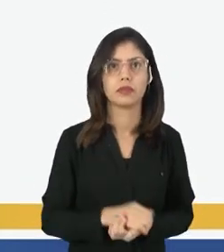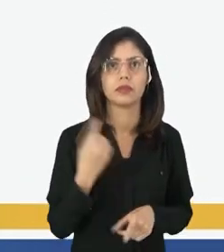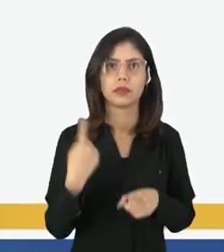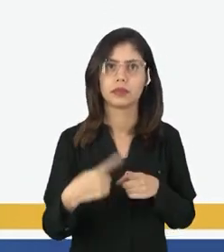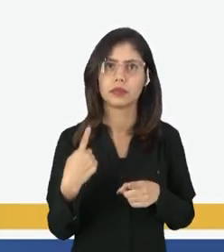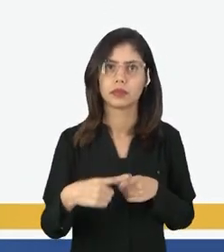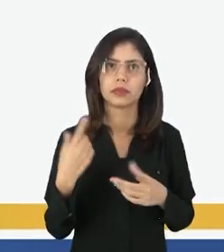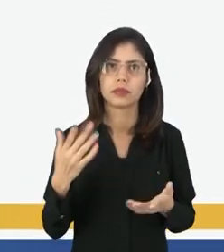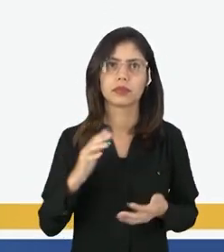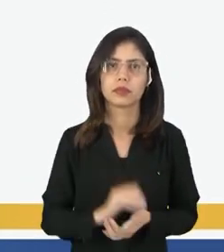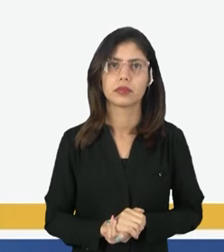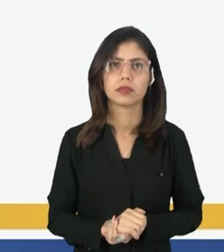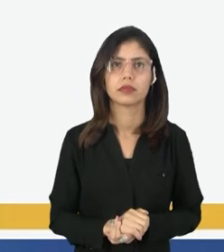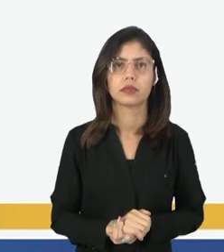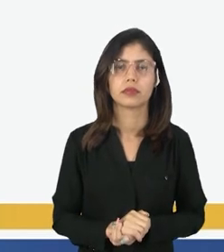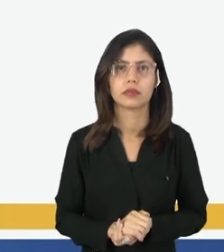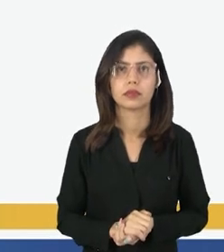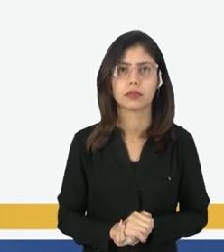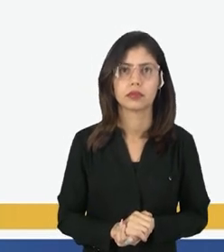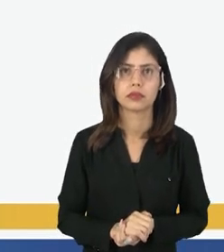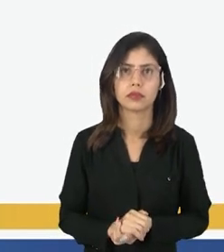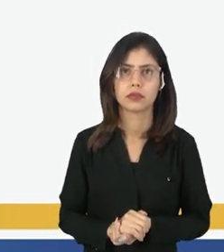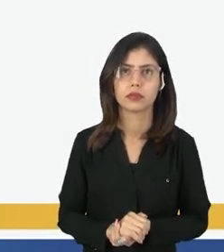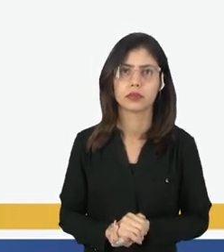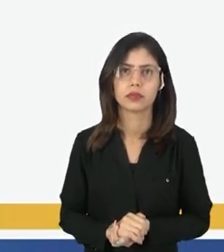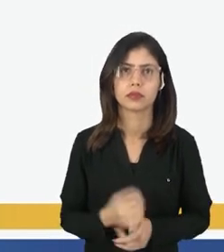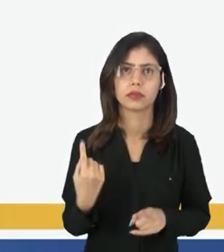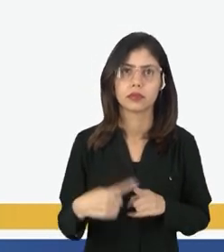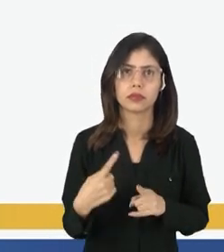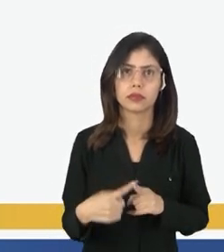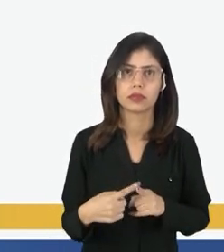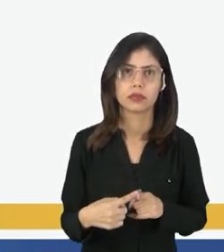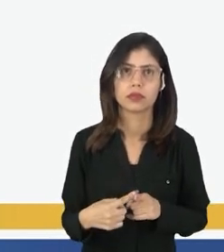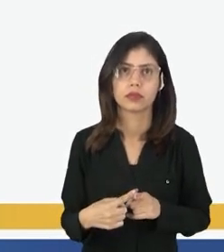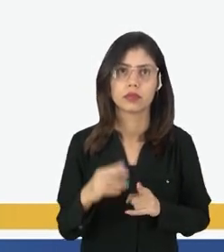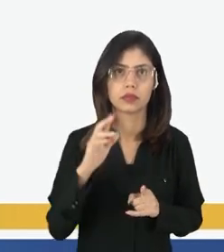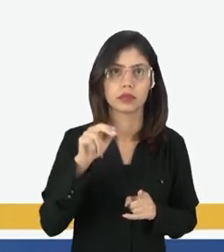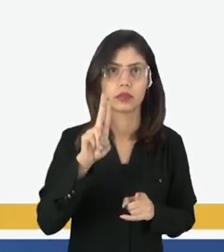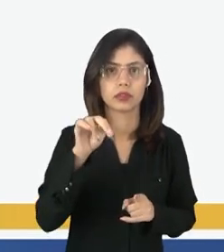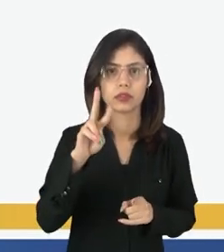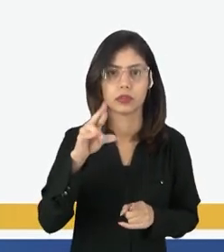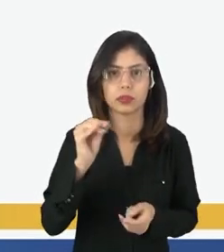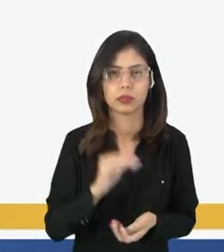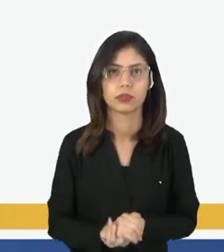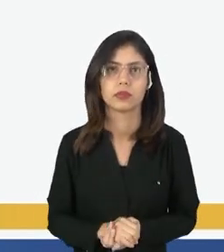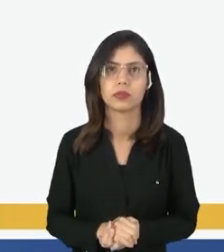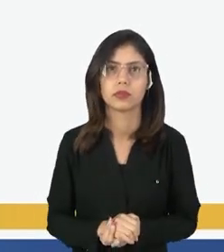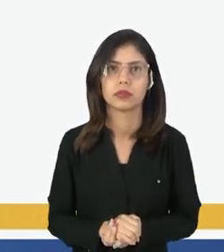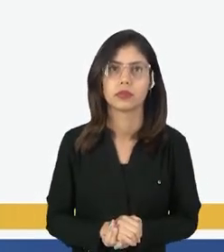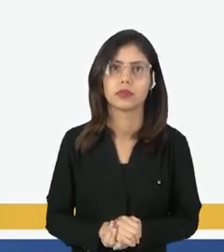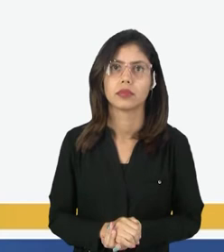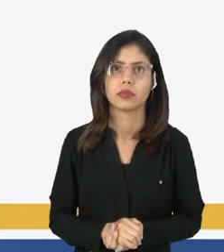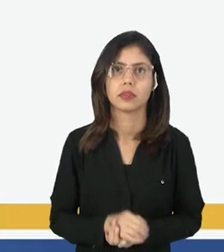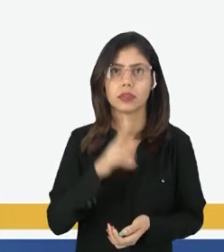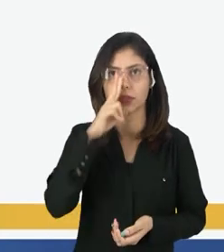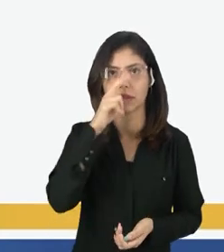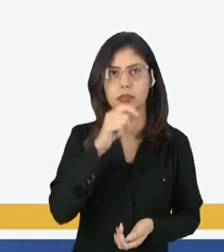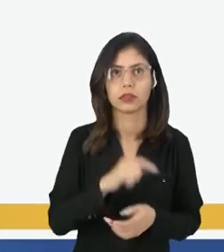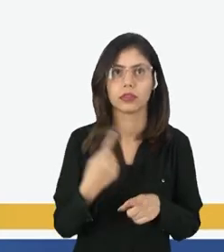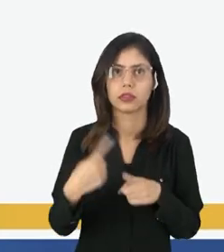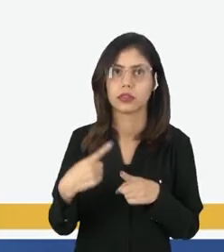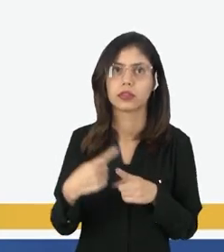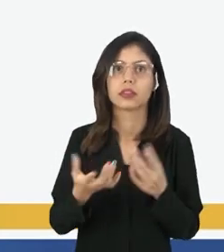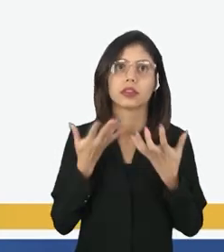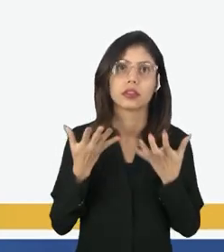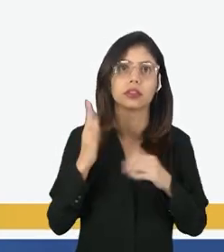porque vamos Olha a explicação aí o sábado ele foi cá parceiro porque enganou animada e teimoso